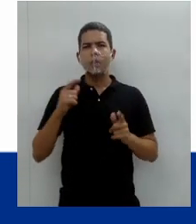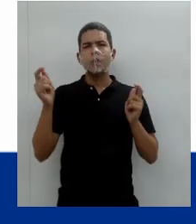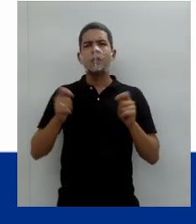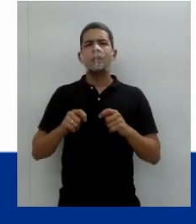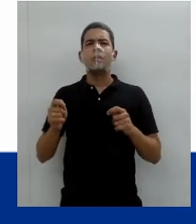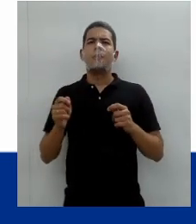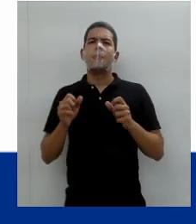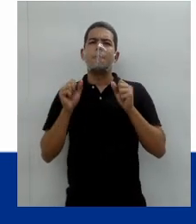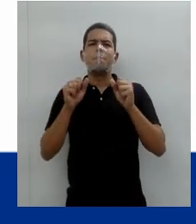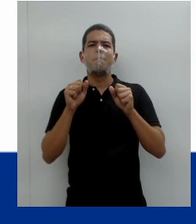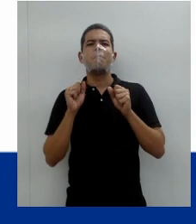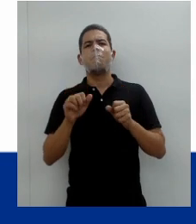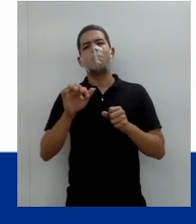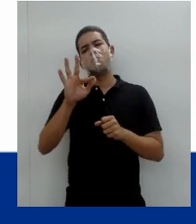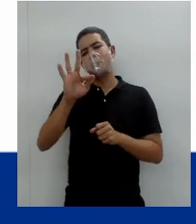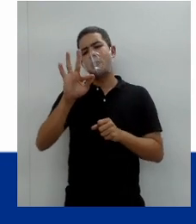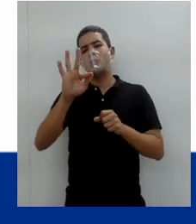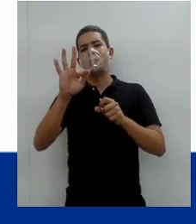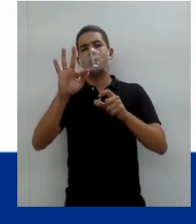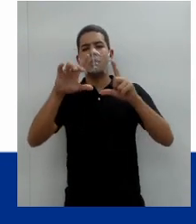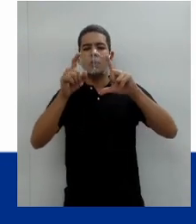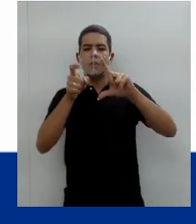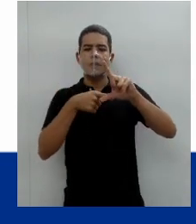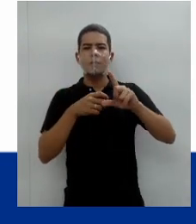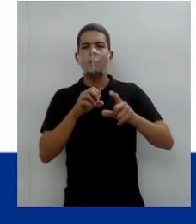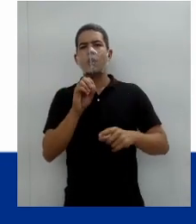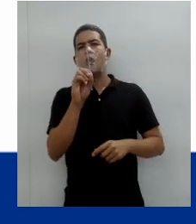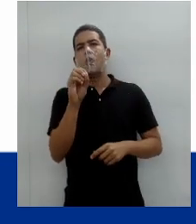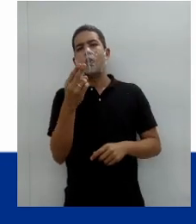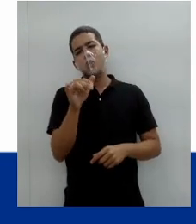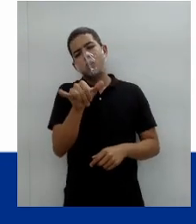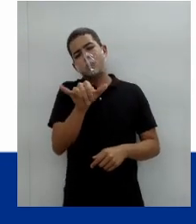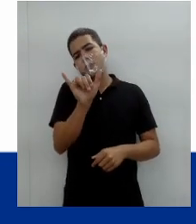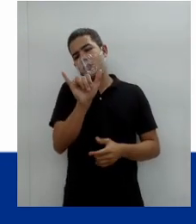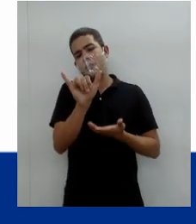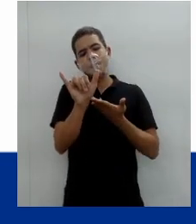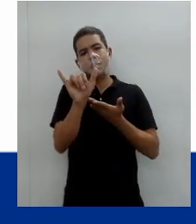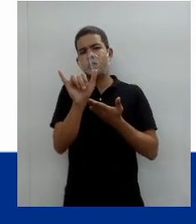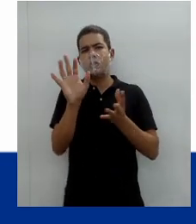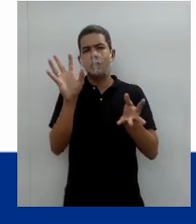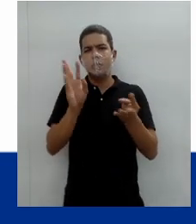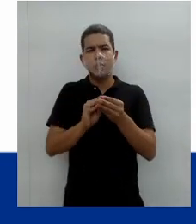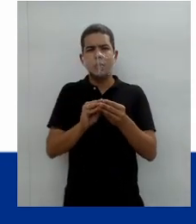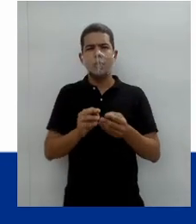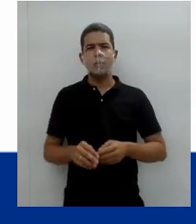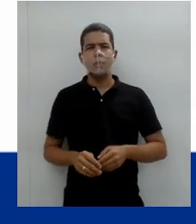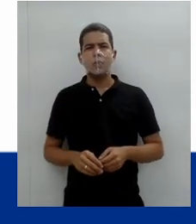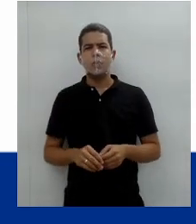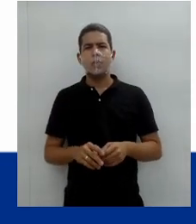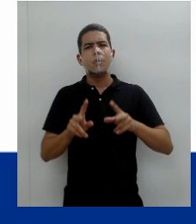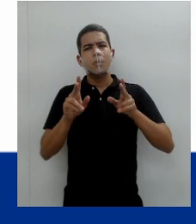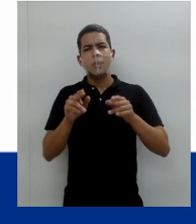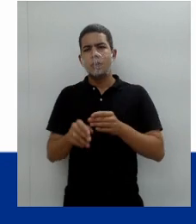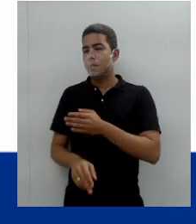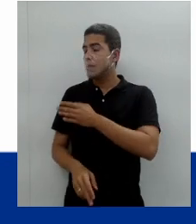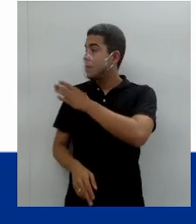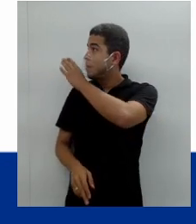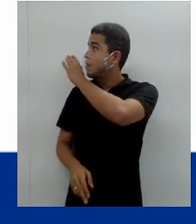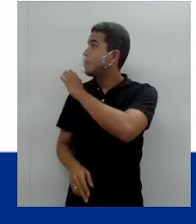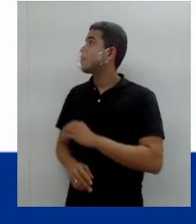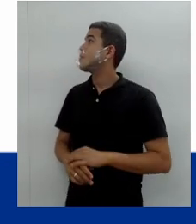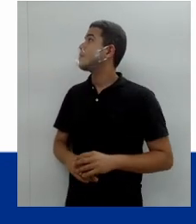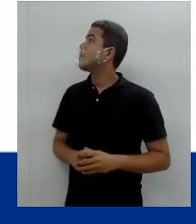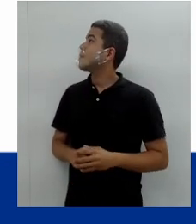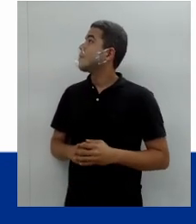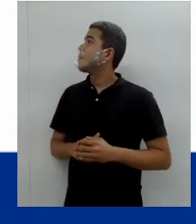uma função aqui por f de x ou simplesmente y. Ax ao quadrado mais bx